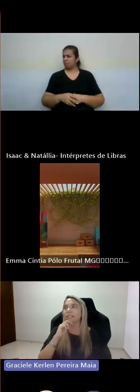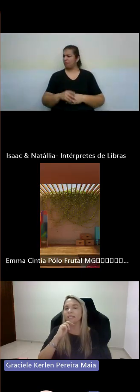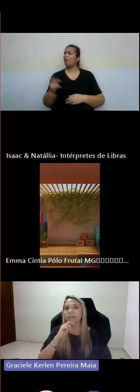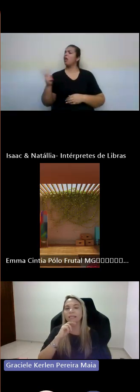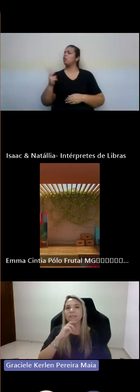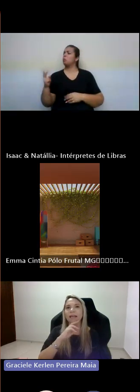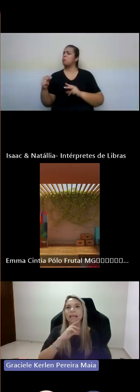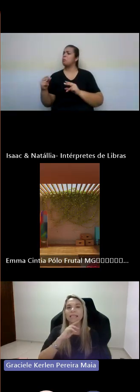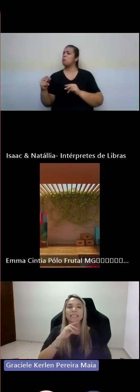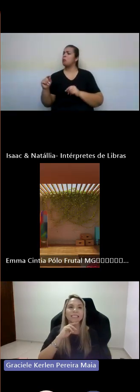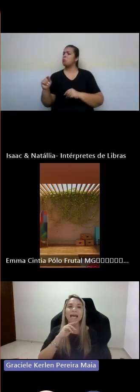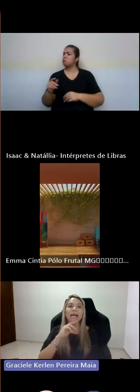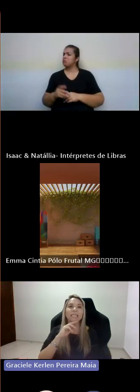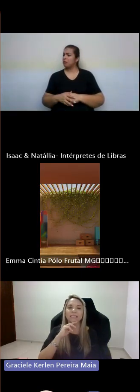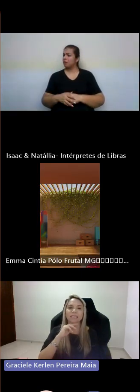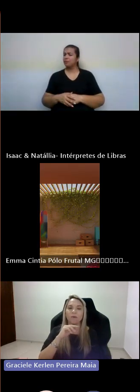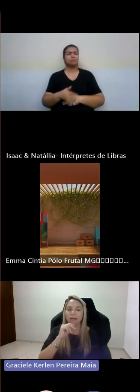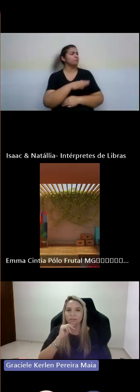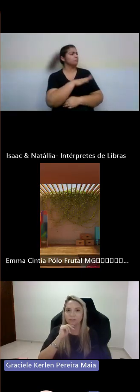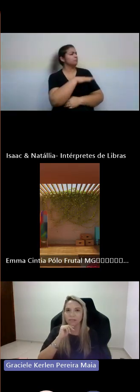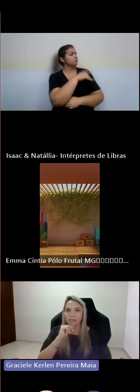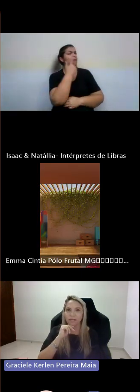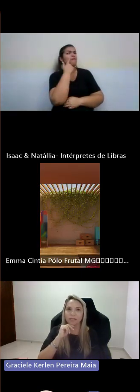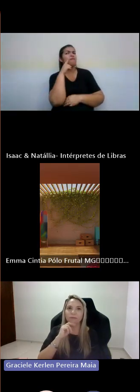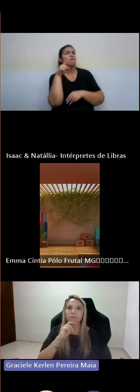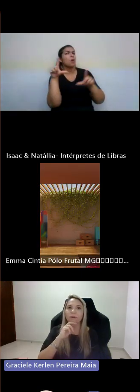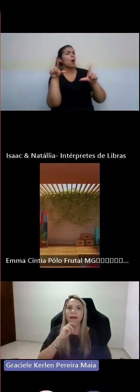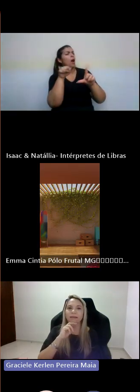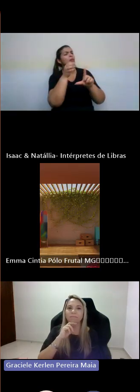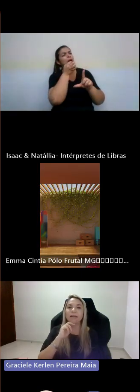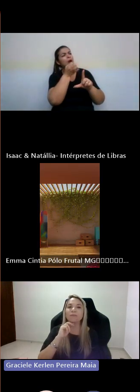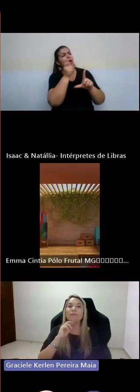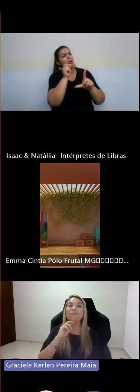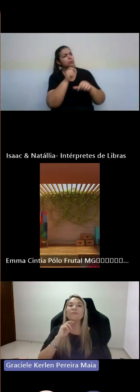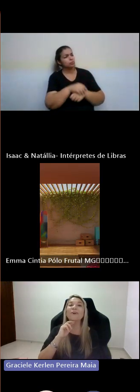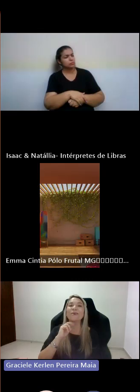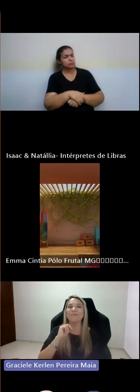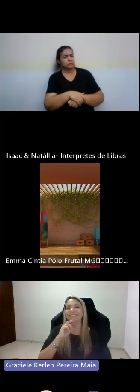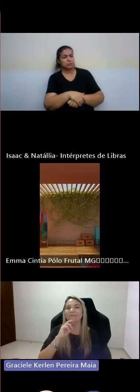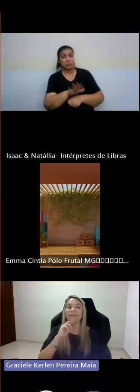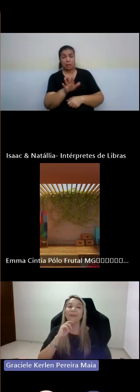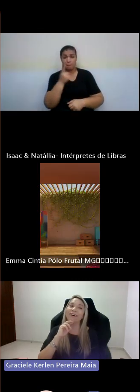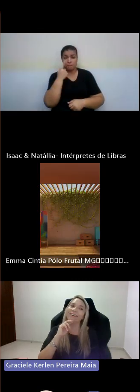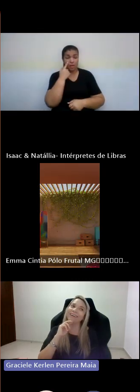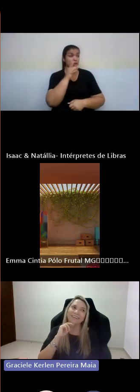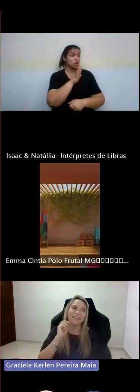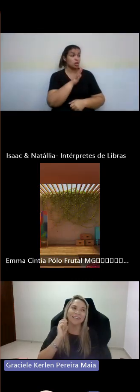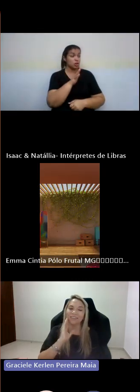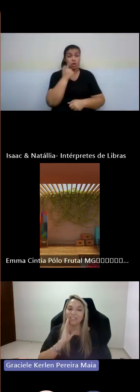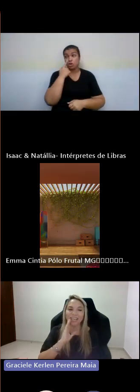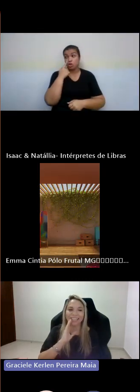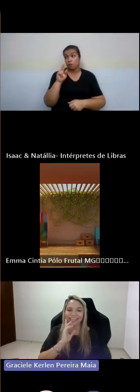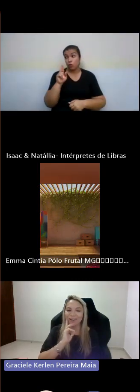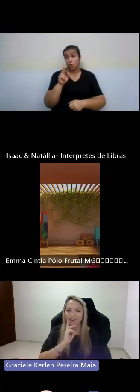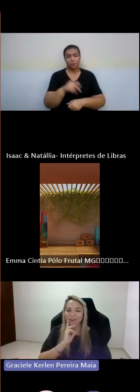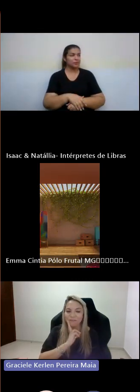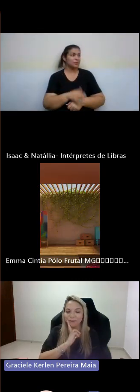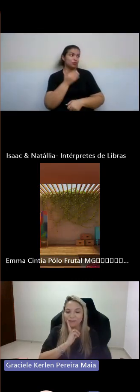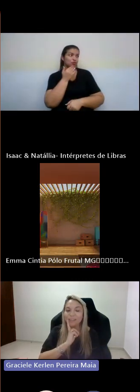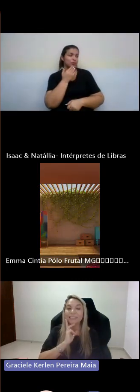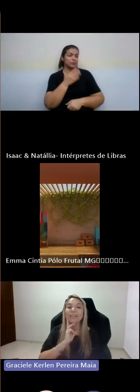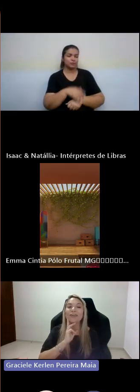disse: ah, não, Alex, o que que você acha desse quadro? Ele: uai, peraí que eu vou ver o nome. Eu falei: não adianta. Aí